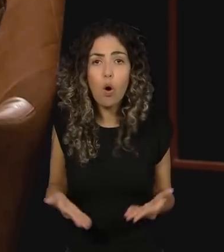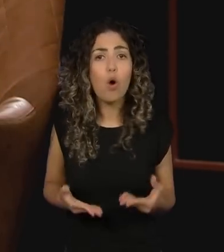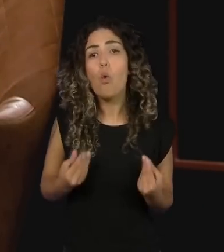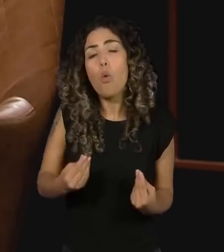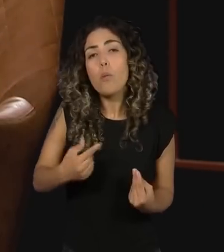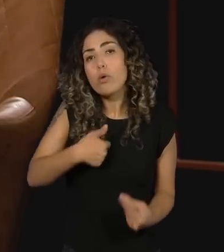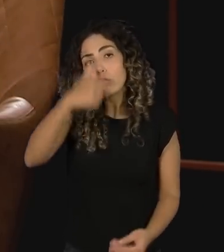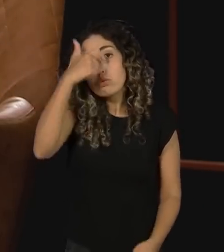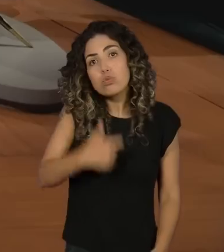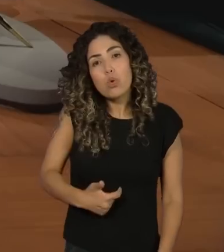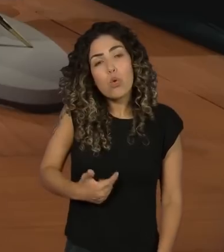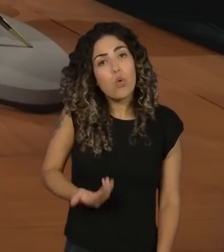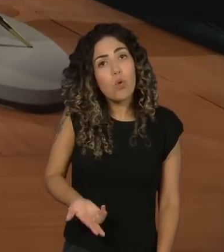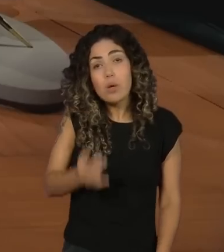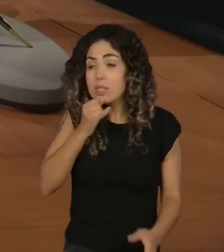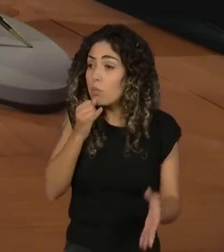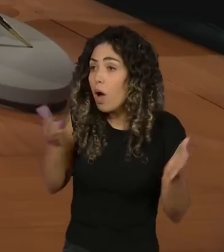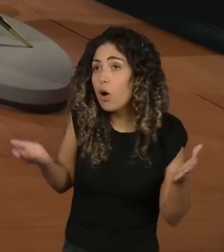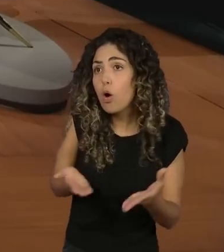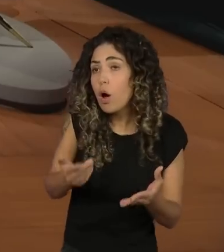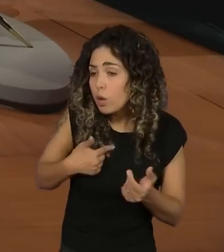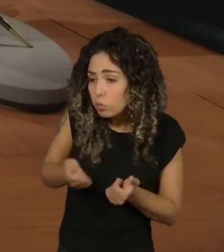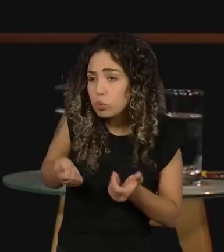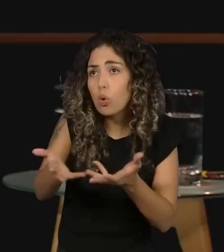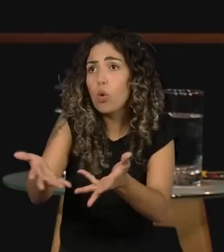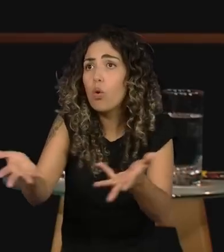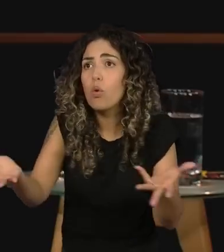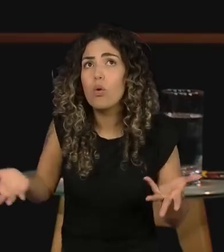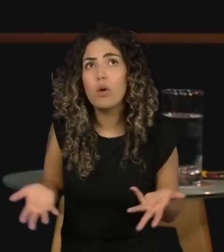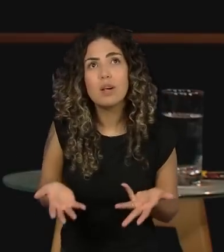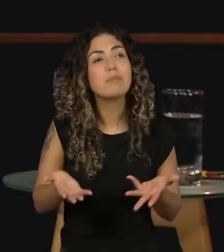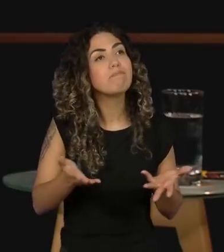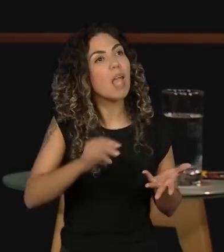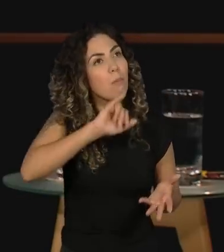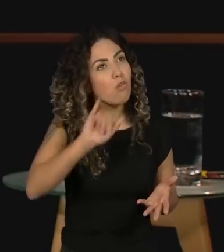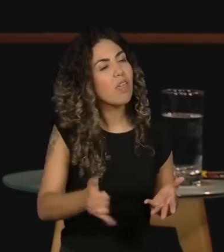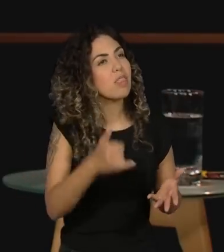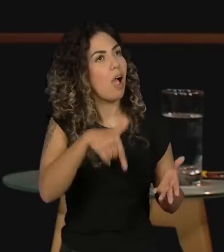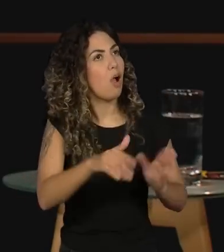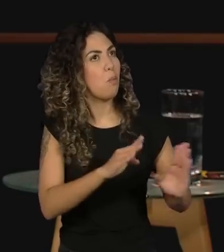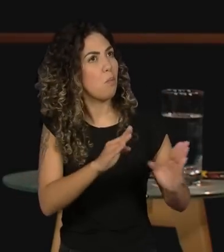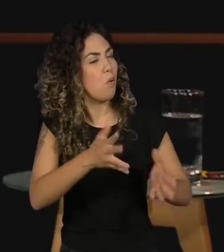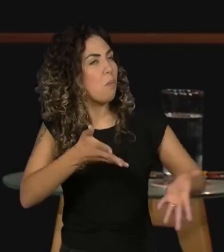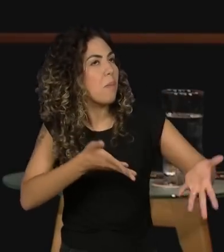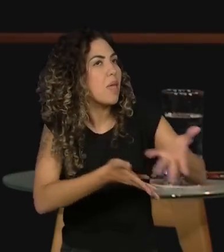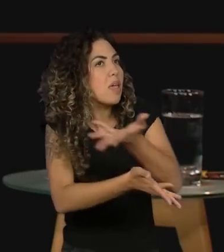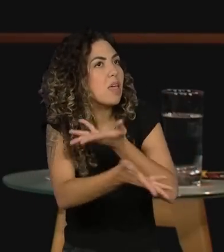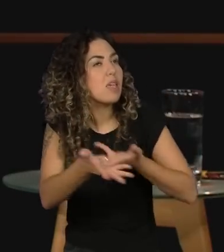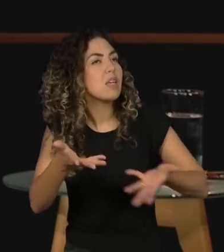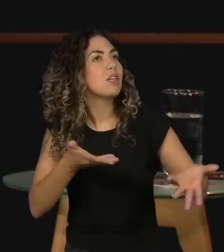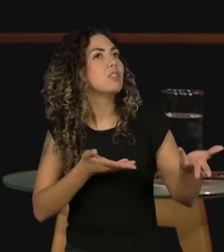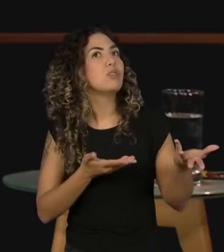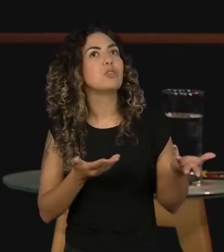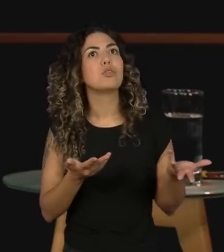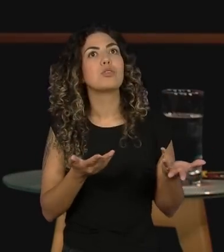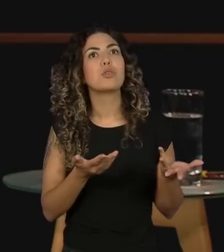eu estou aqui com vocês agora. Não Saiba tem... lidar com esse momento, com esse estágio da